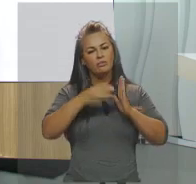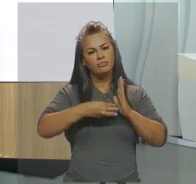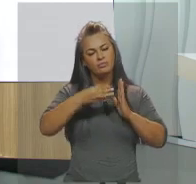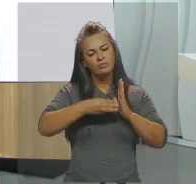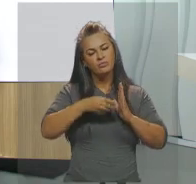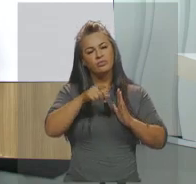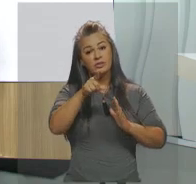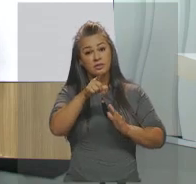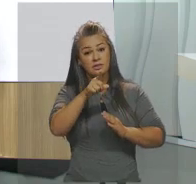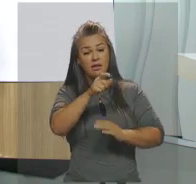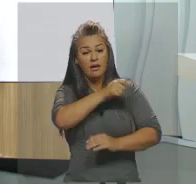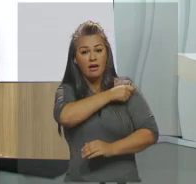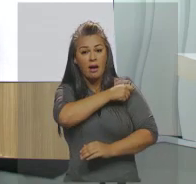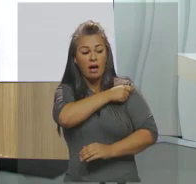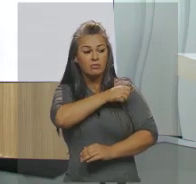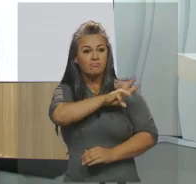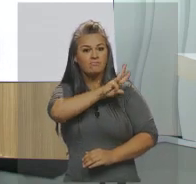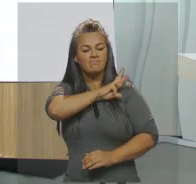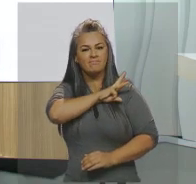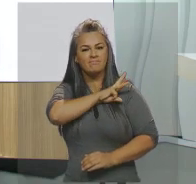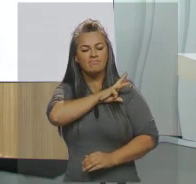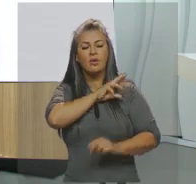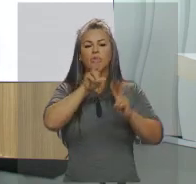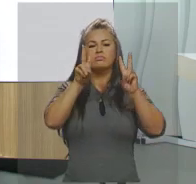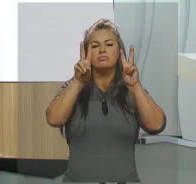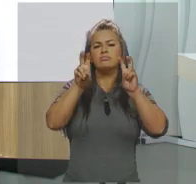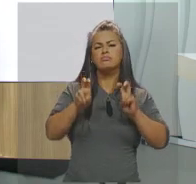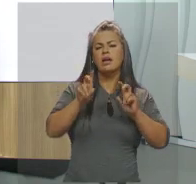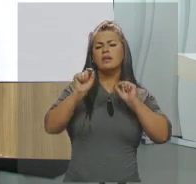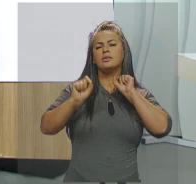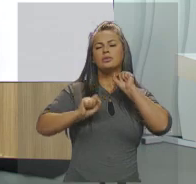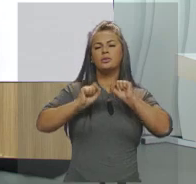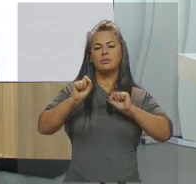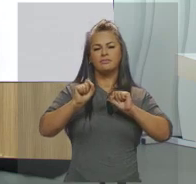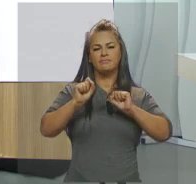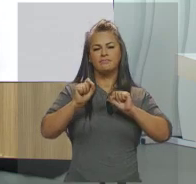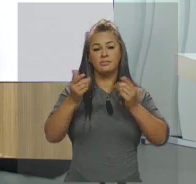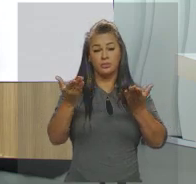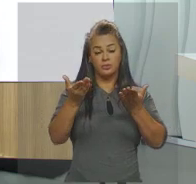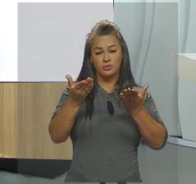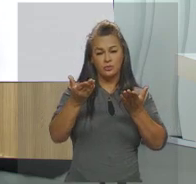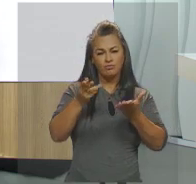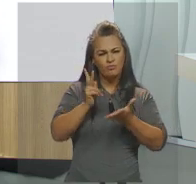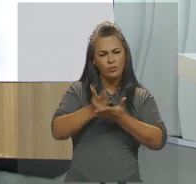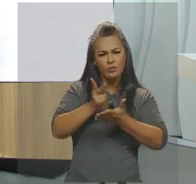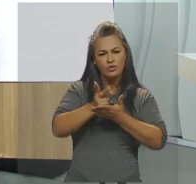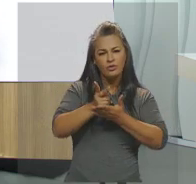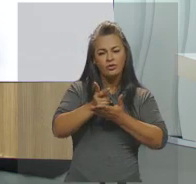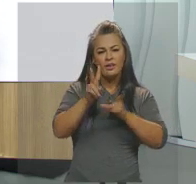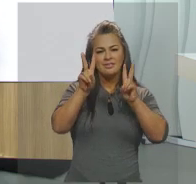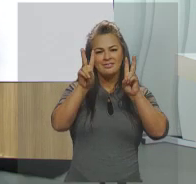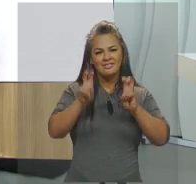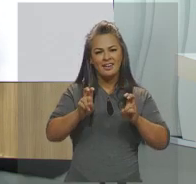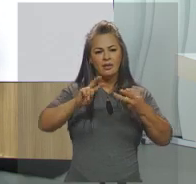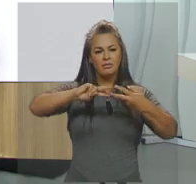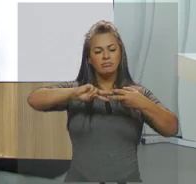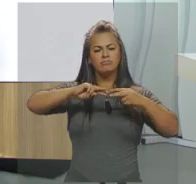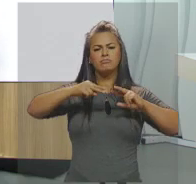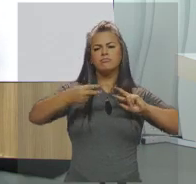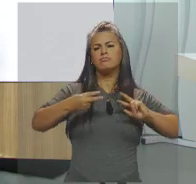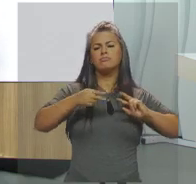terceiro ano. O nosso tema da aula de hoje, vamos continuar falando sobre genética,